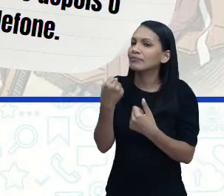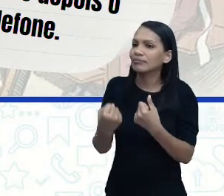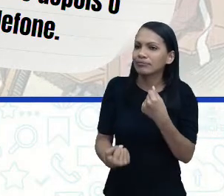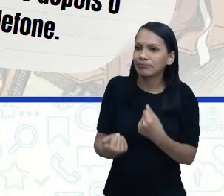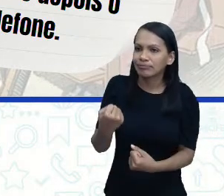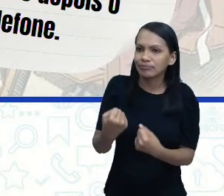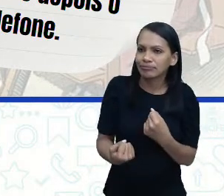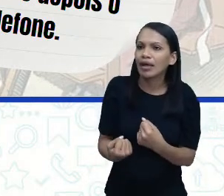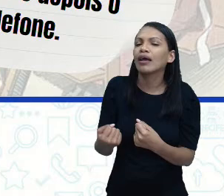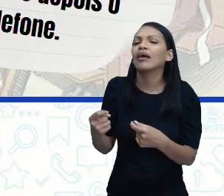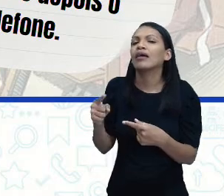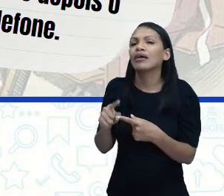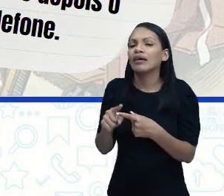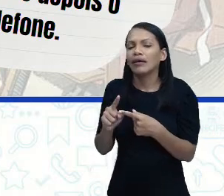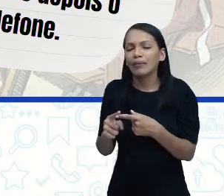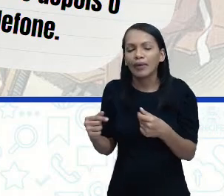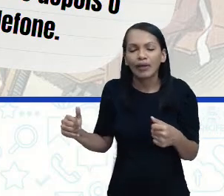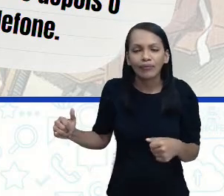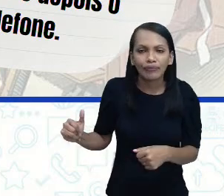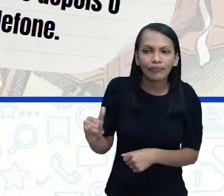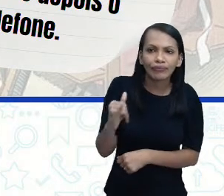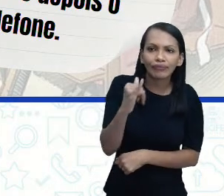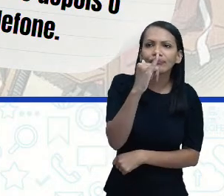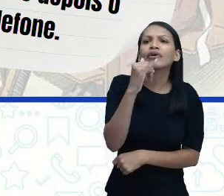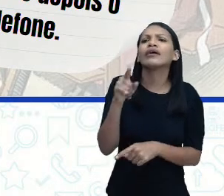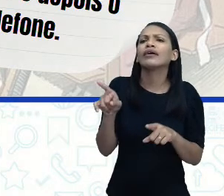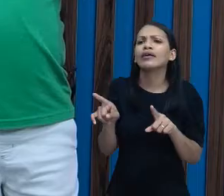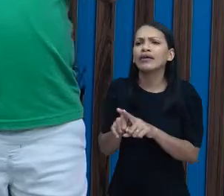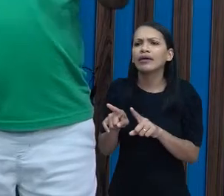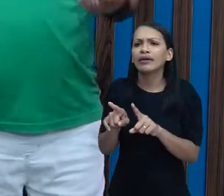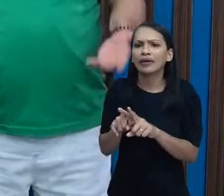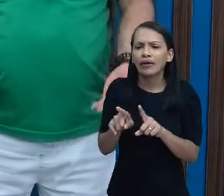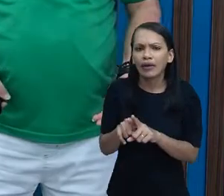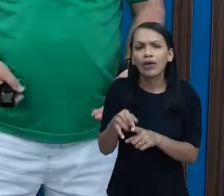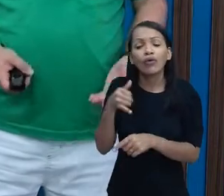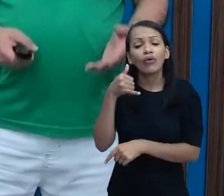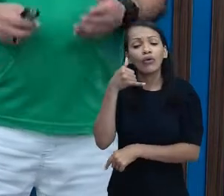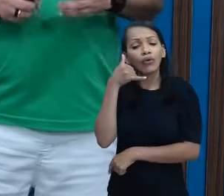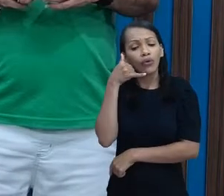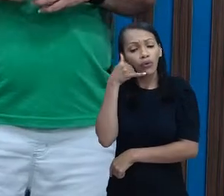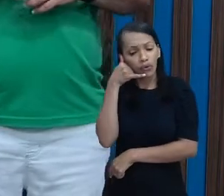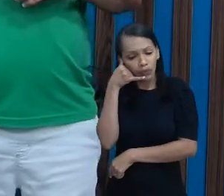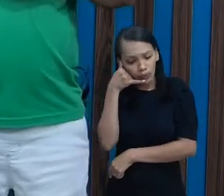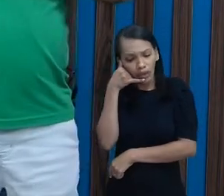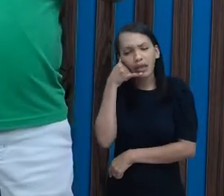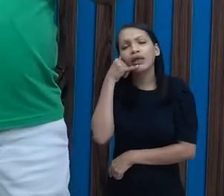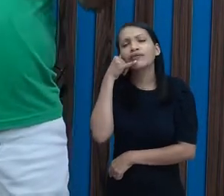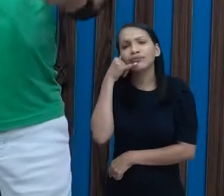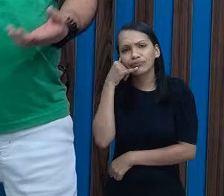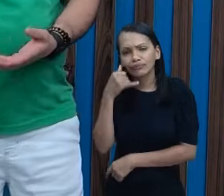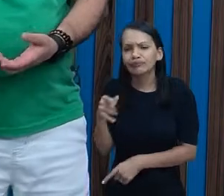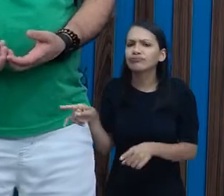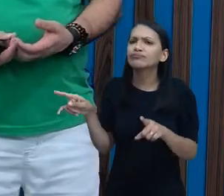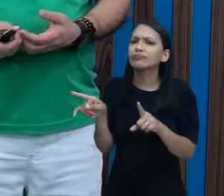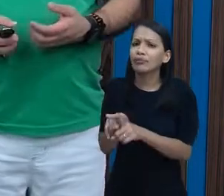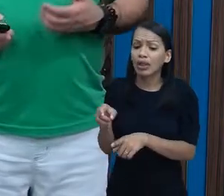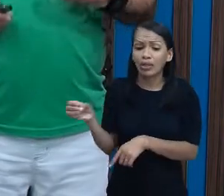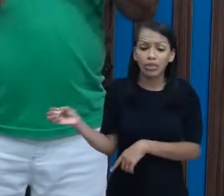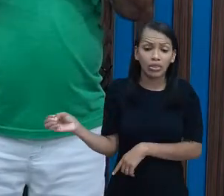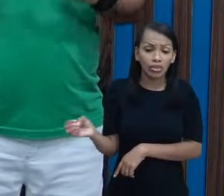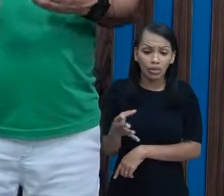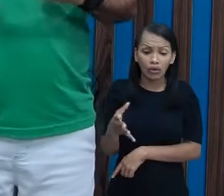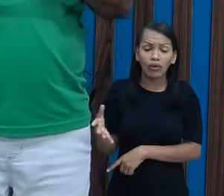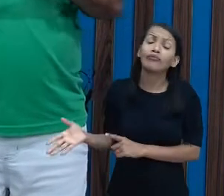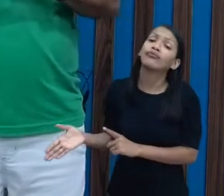das ferrovias, o telégrafo e mais na frente o telefone. Então a gente tem essas novas